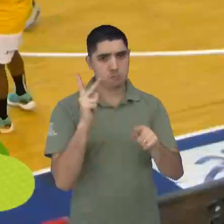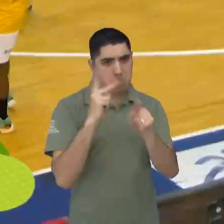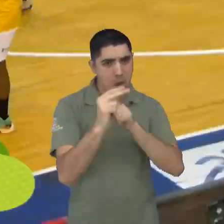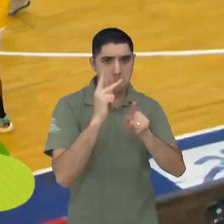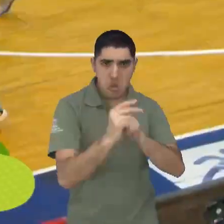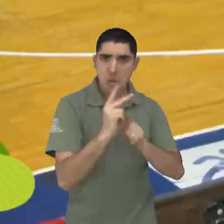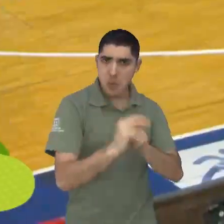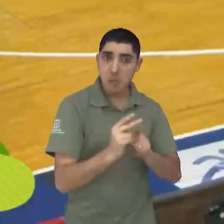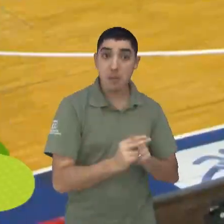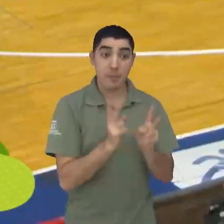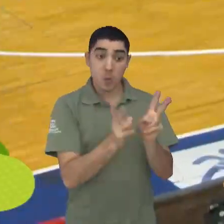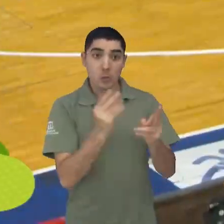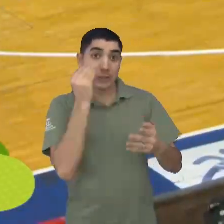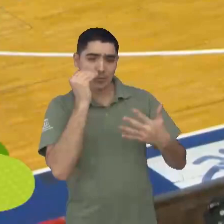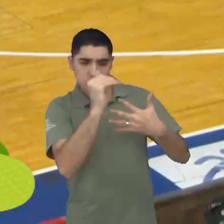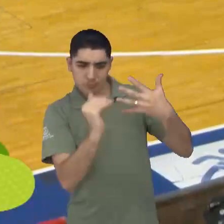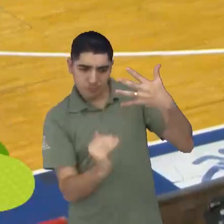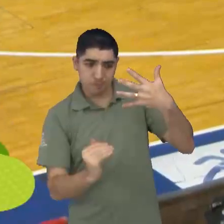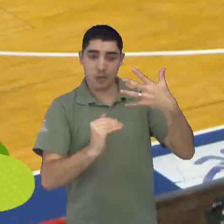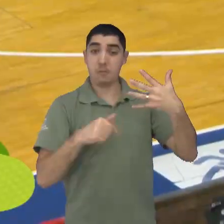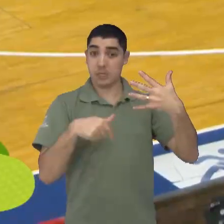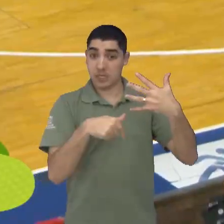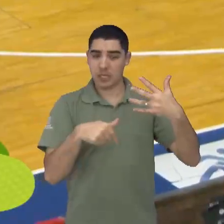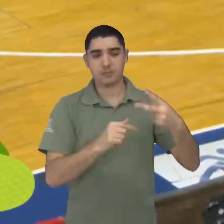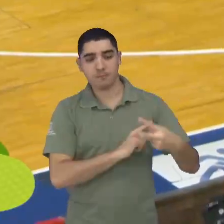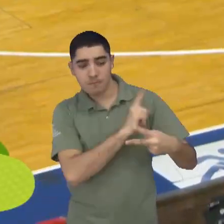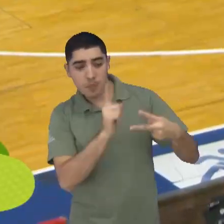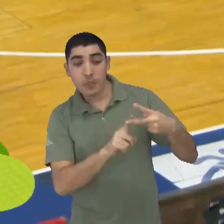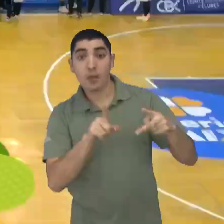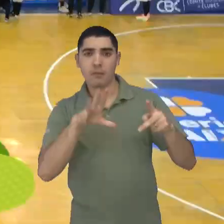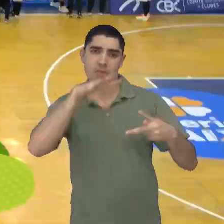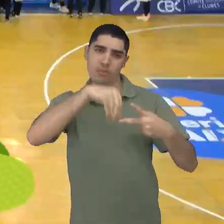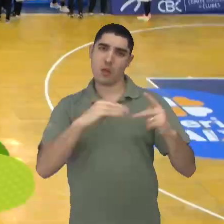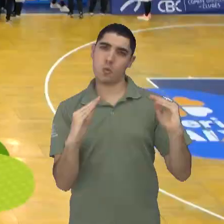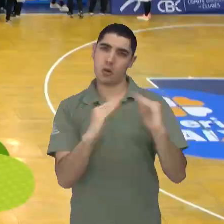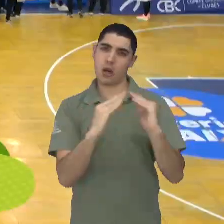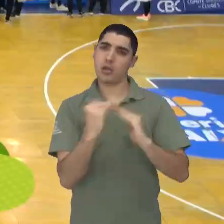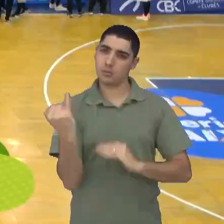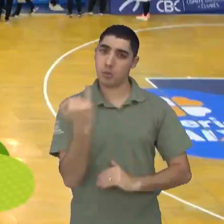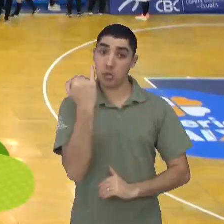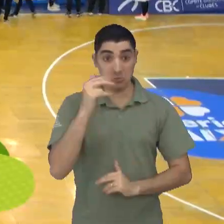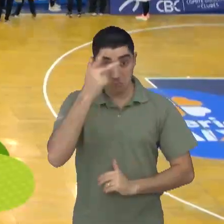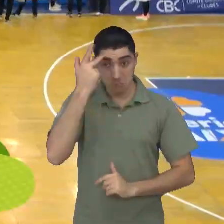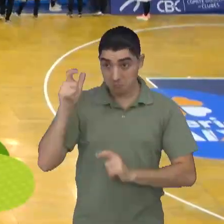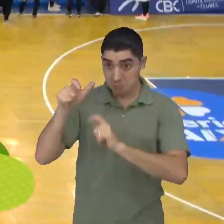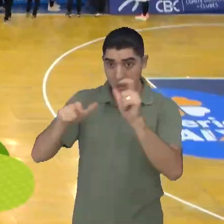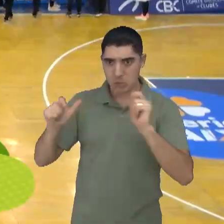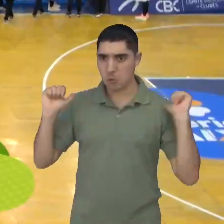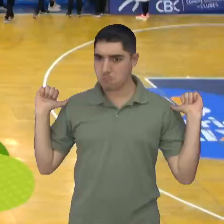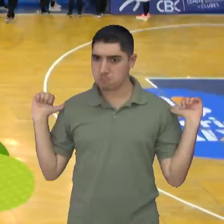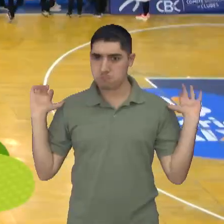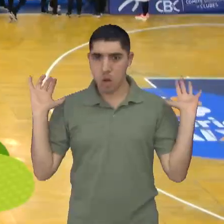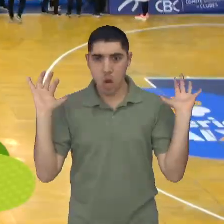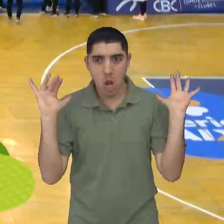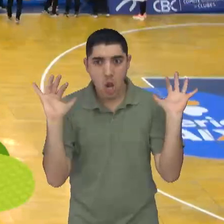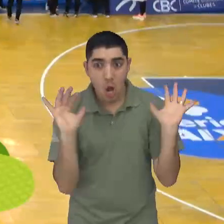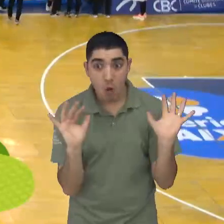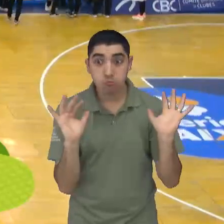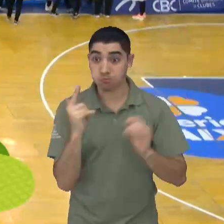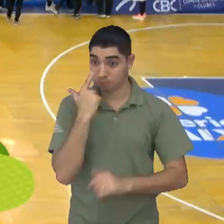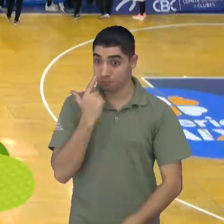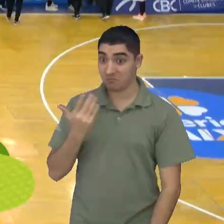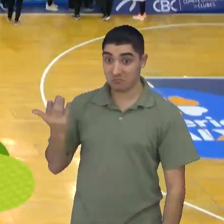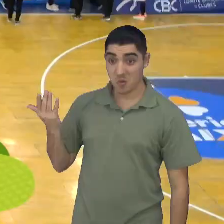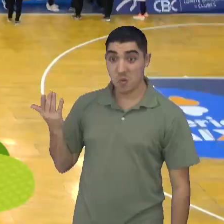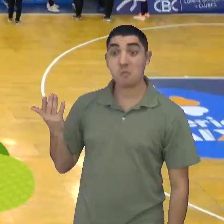7ª posição do NBB e também fazer valer o fator casa. Por isso a torcida mais uma vez encheu o ginásio Lineu